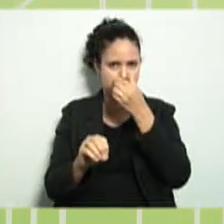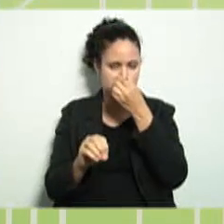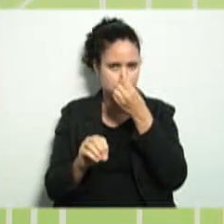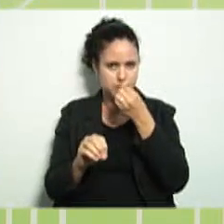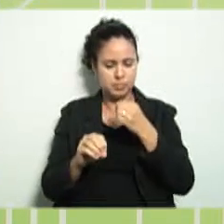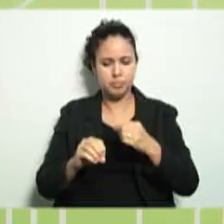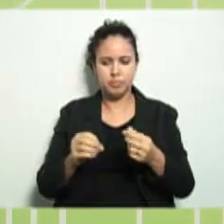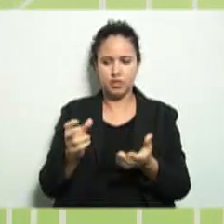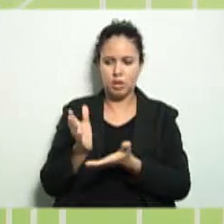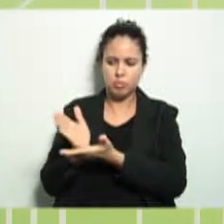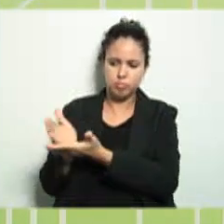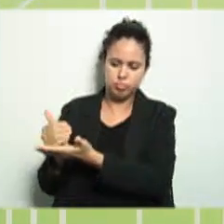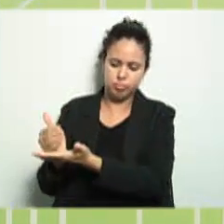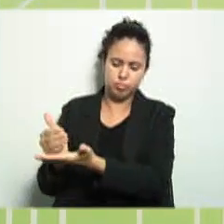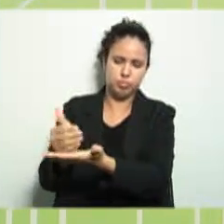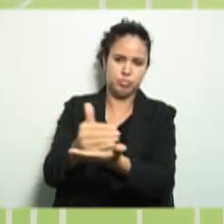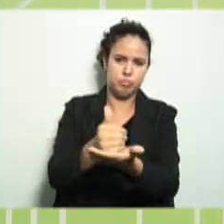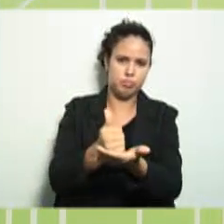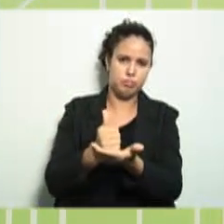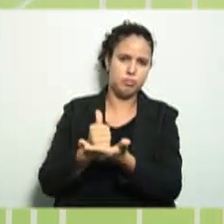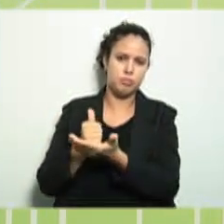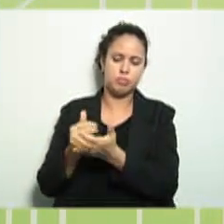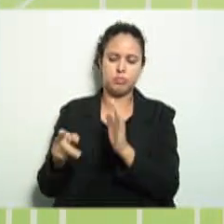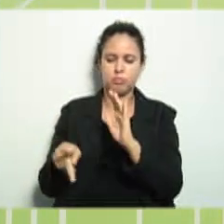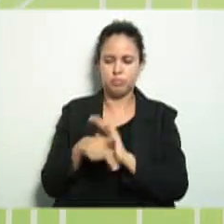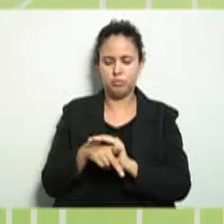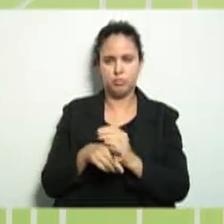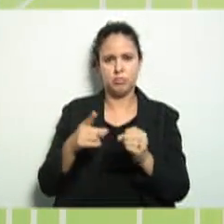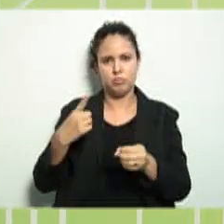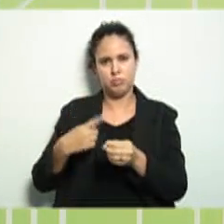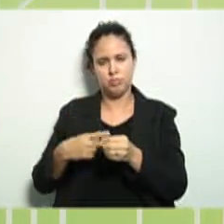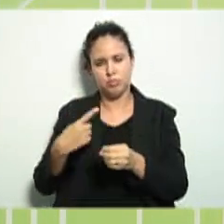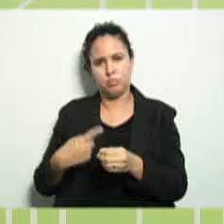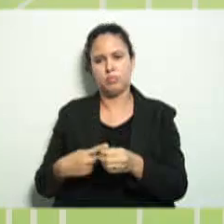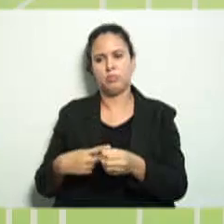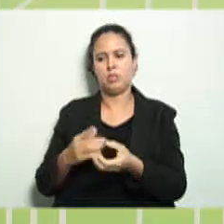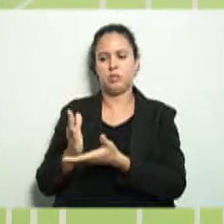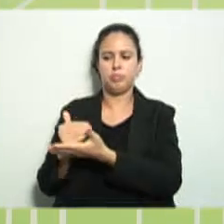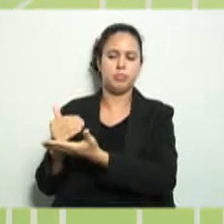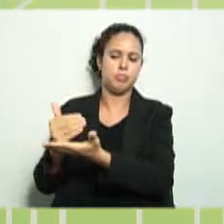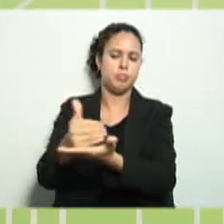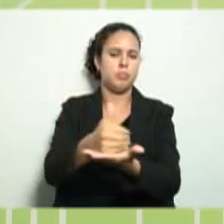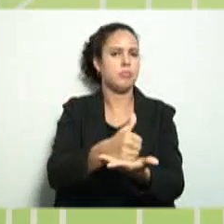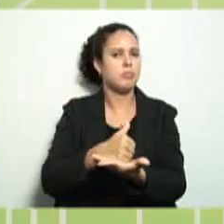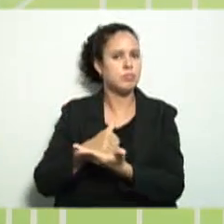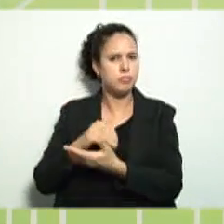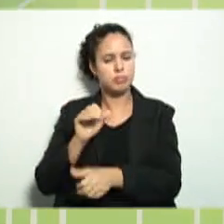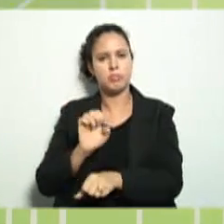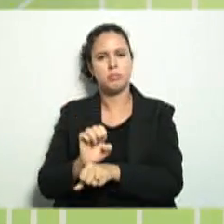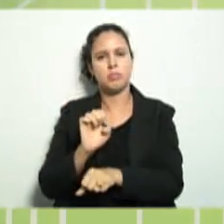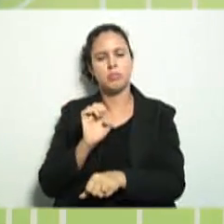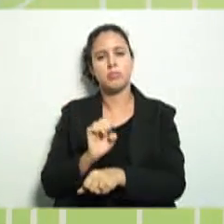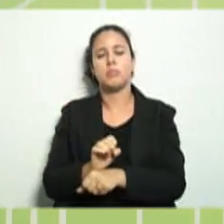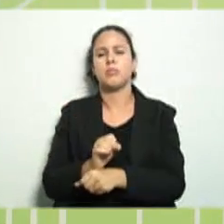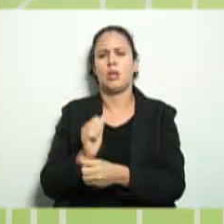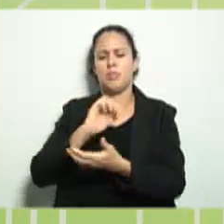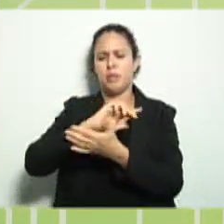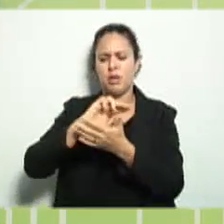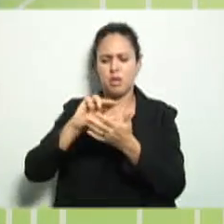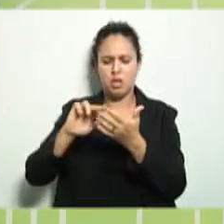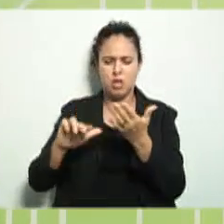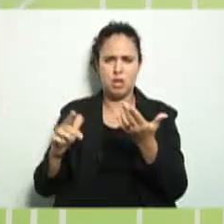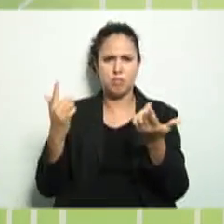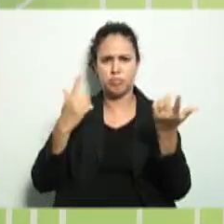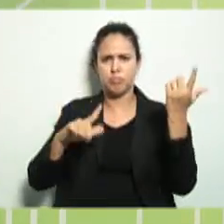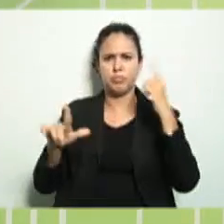da arrecadação municipal, arrecadação estadual. Então, são benefícios diversos que podem se concentrar